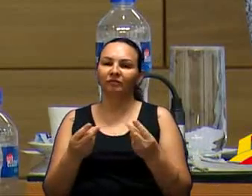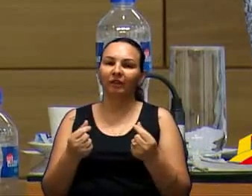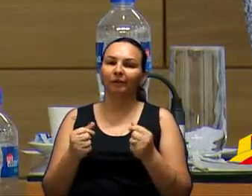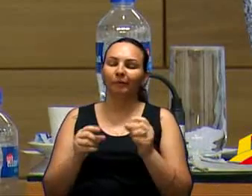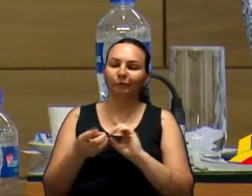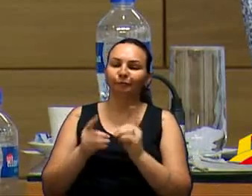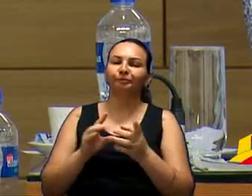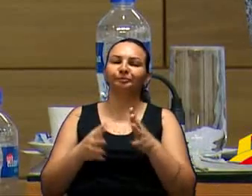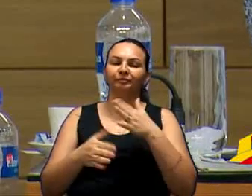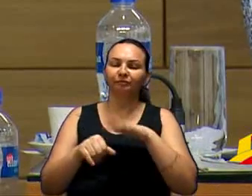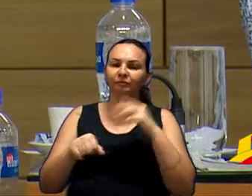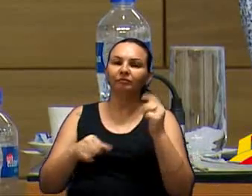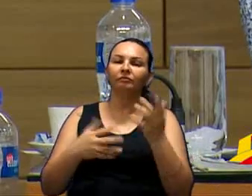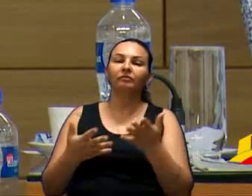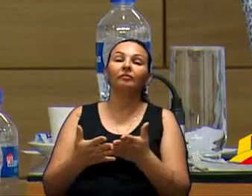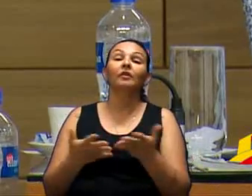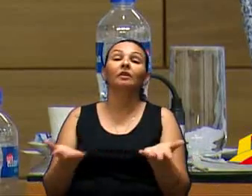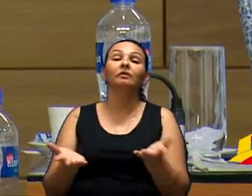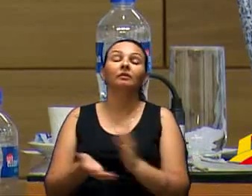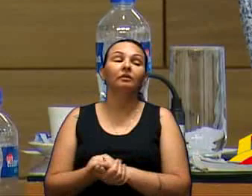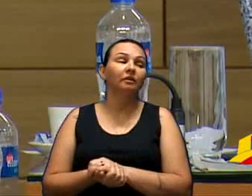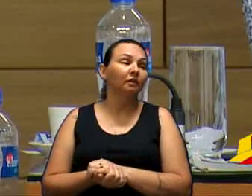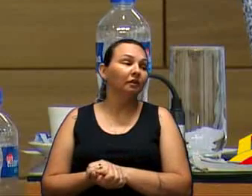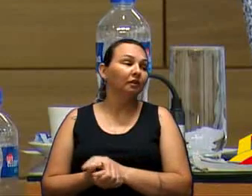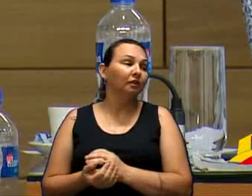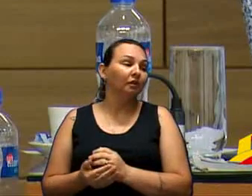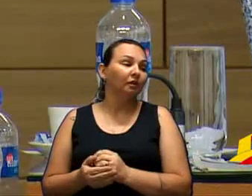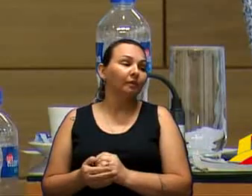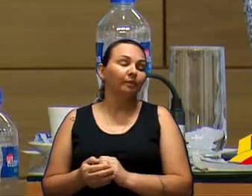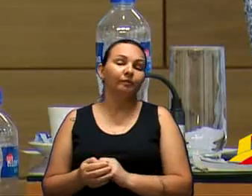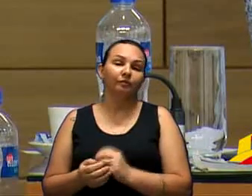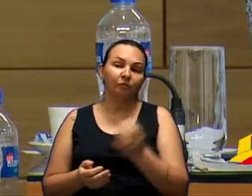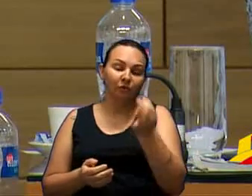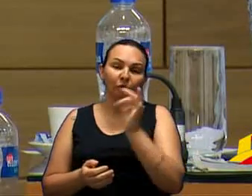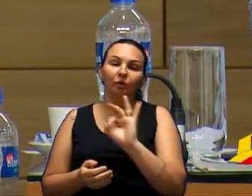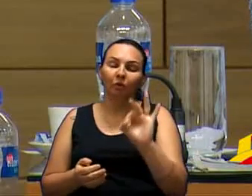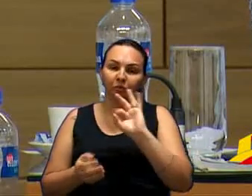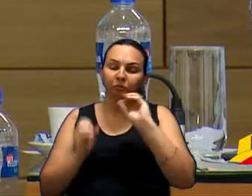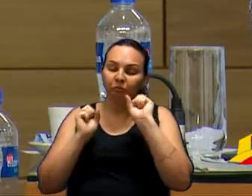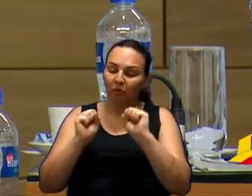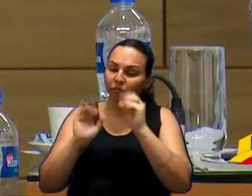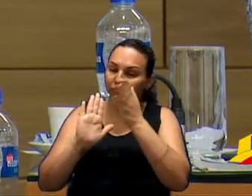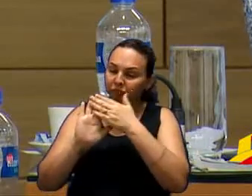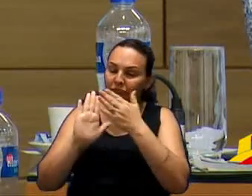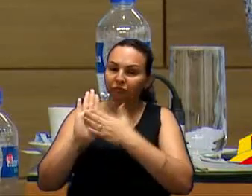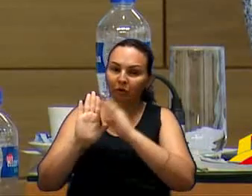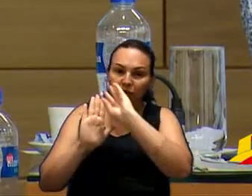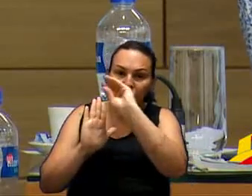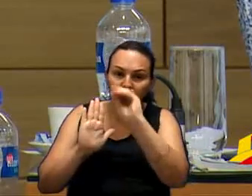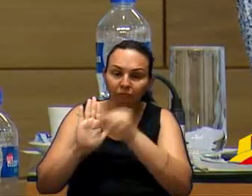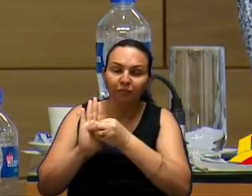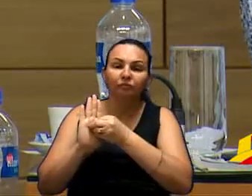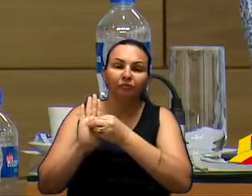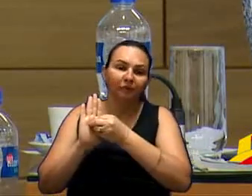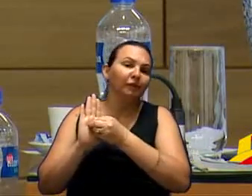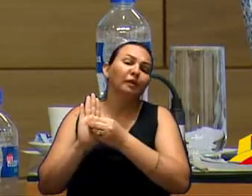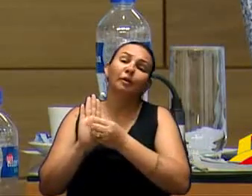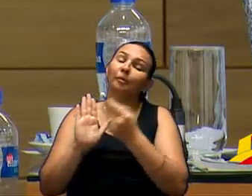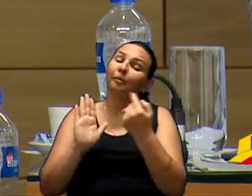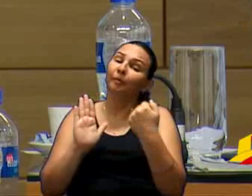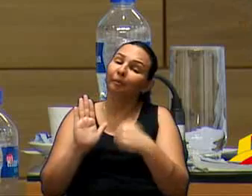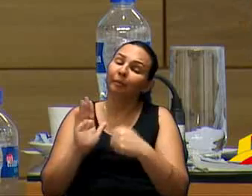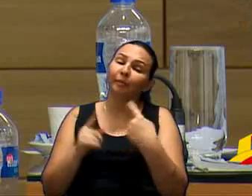dinâmica tá então ótimo a coloca como a proposta que tem que ser uma proposta porque não